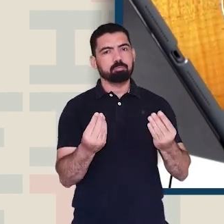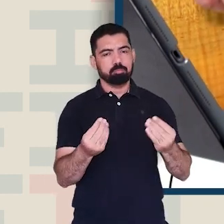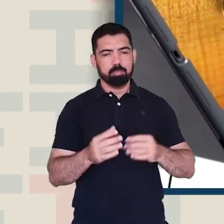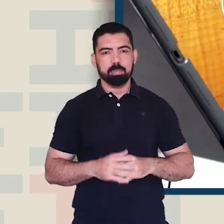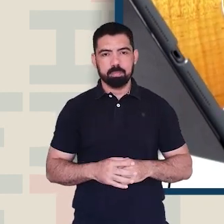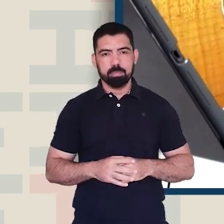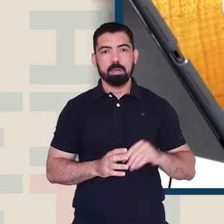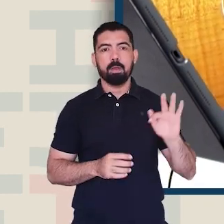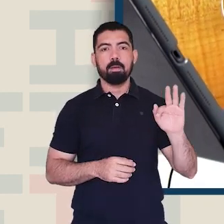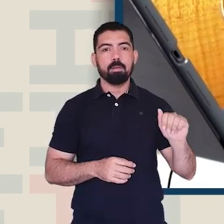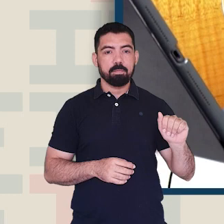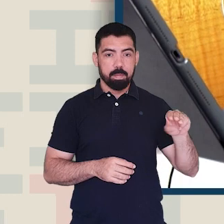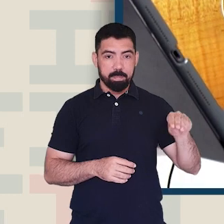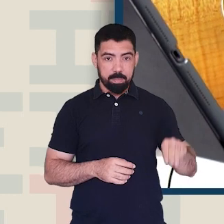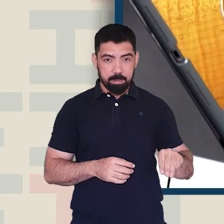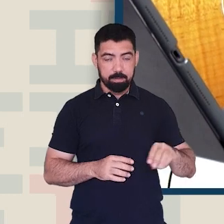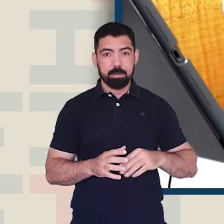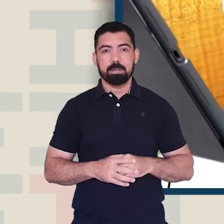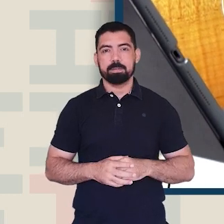Aí Fá menor.